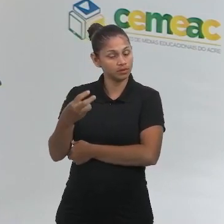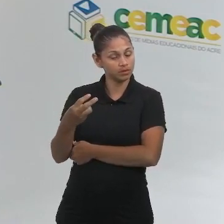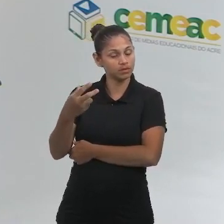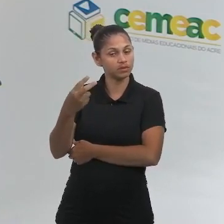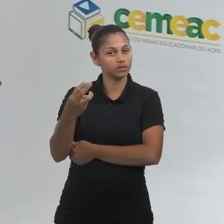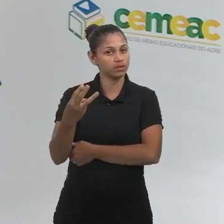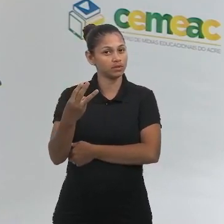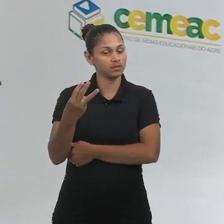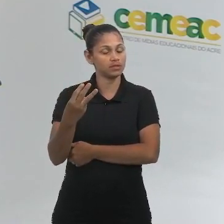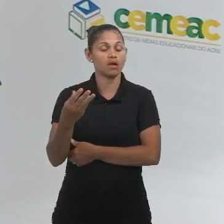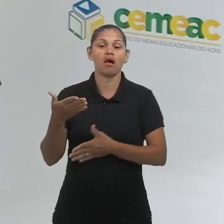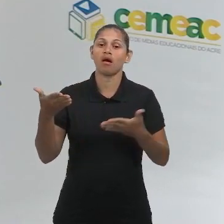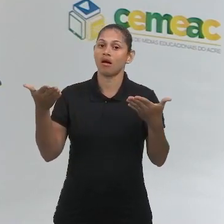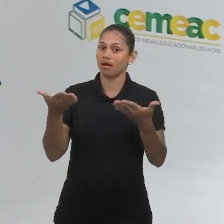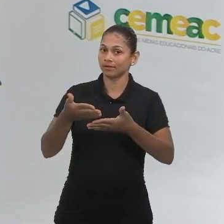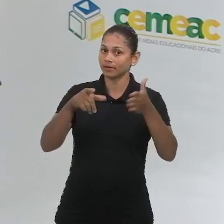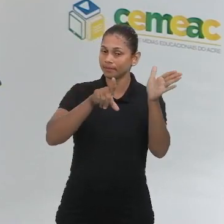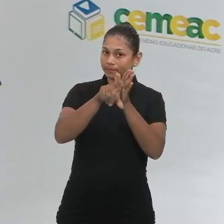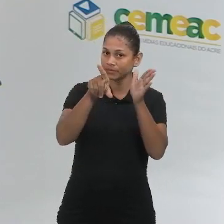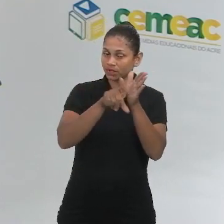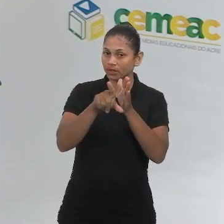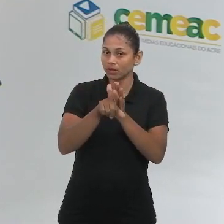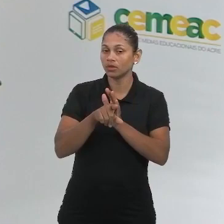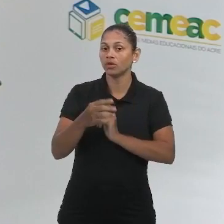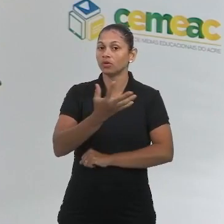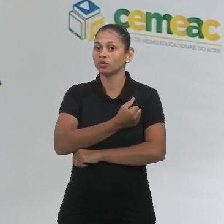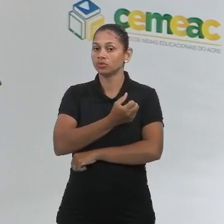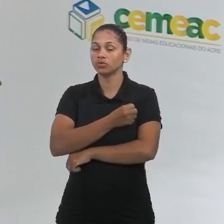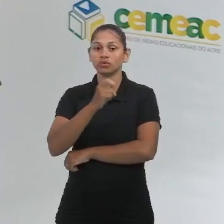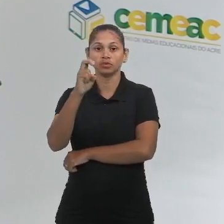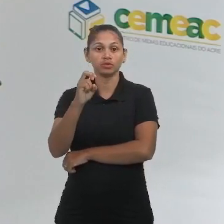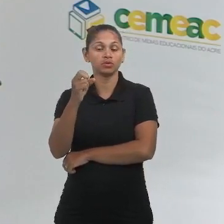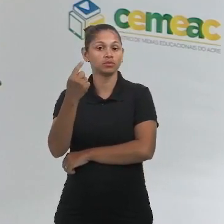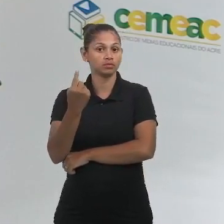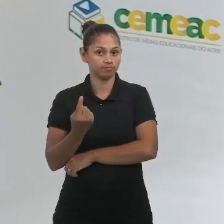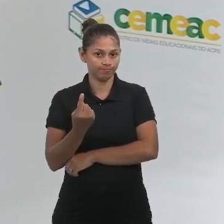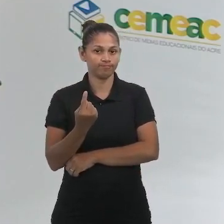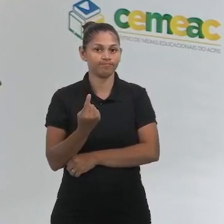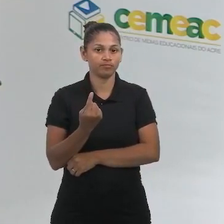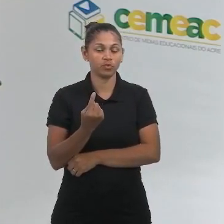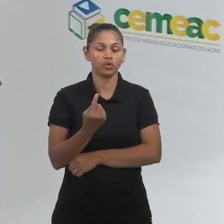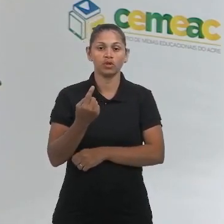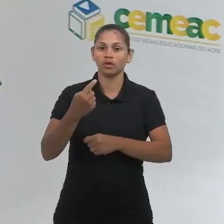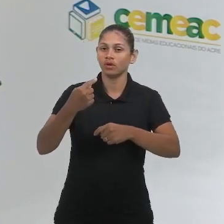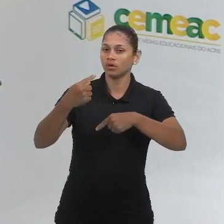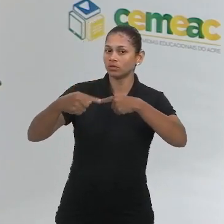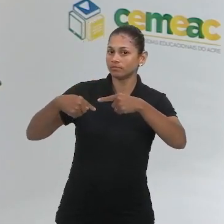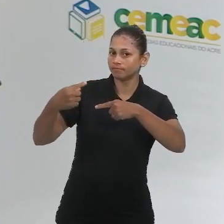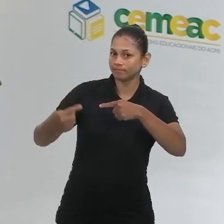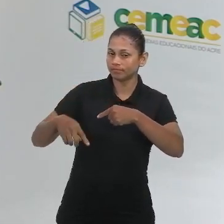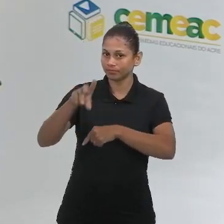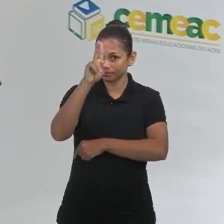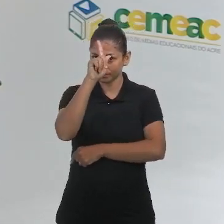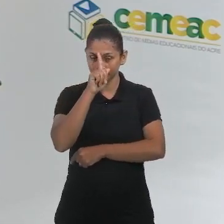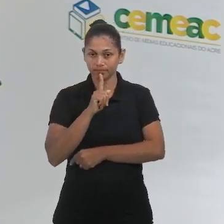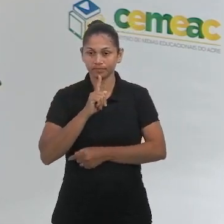Agora, a questão 51 do caderno de Ciências Humanas da prova amarela. Vamos ao